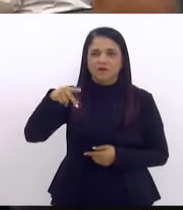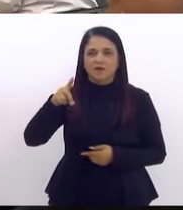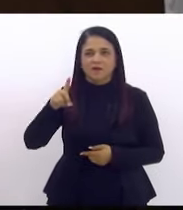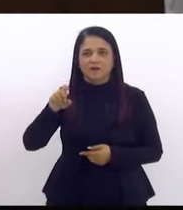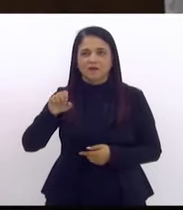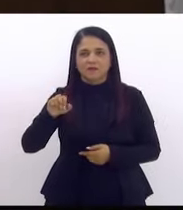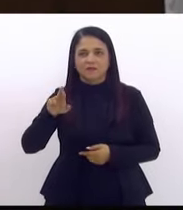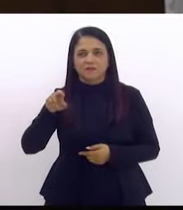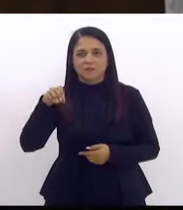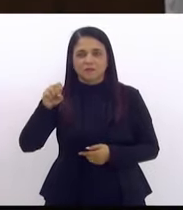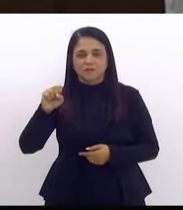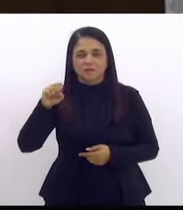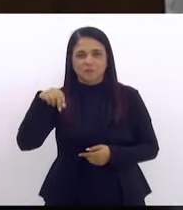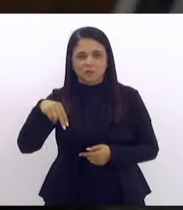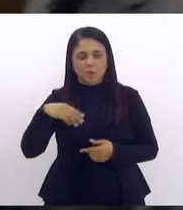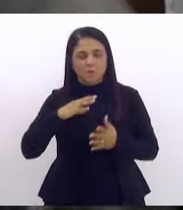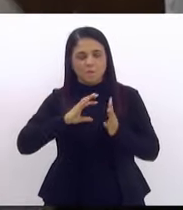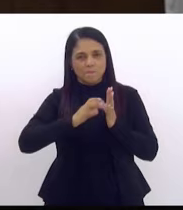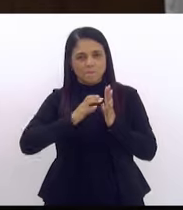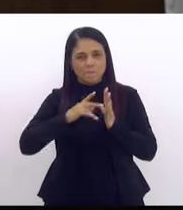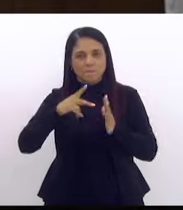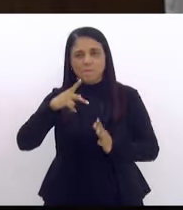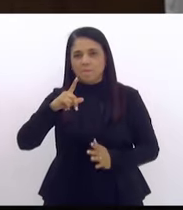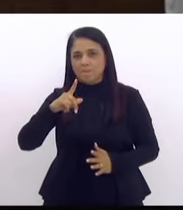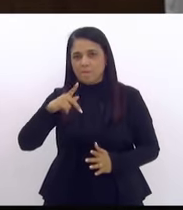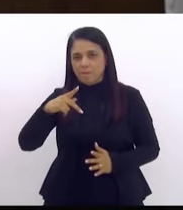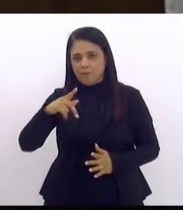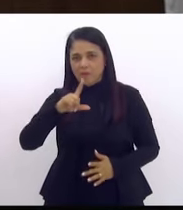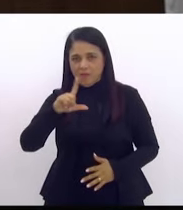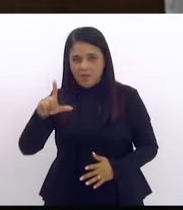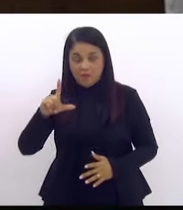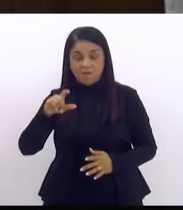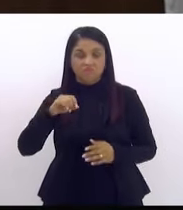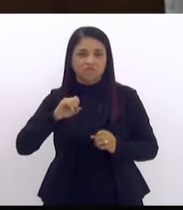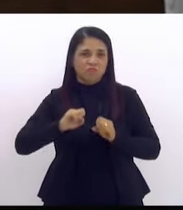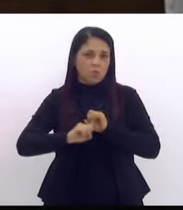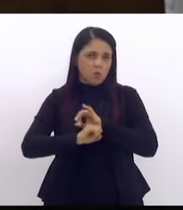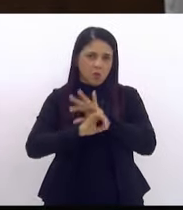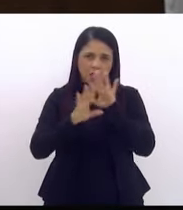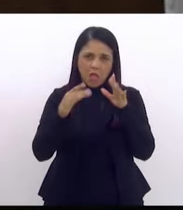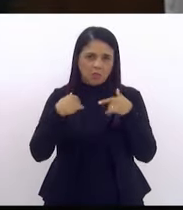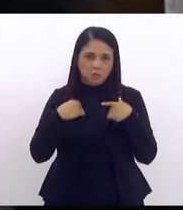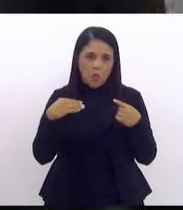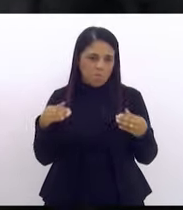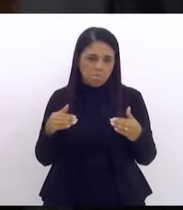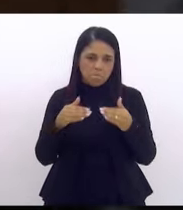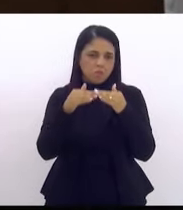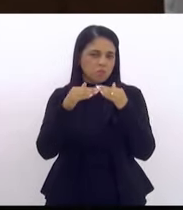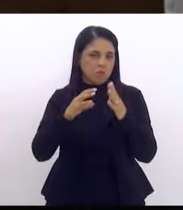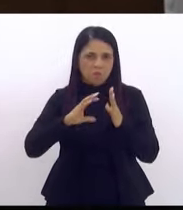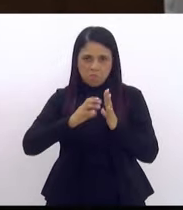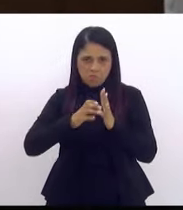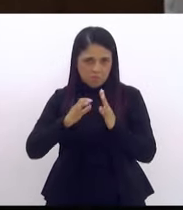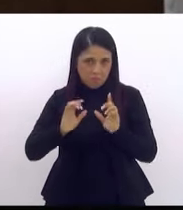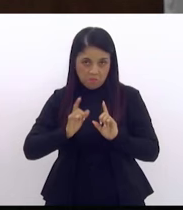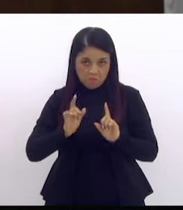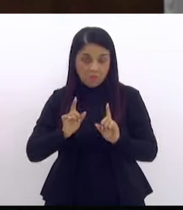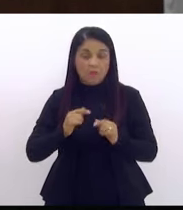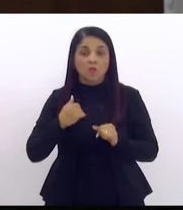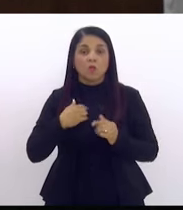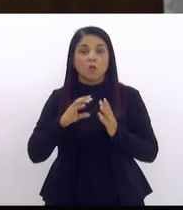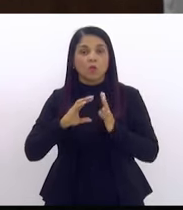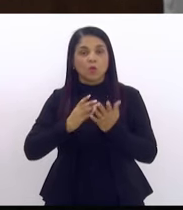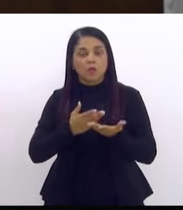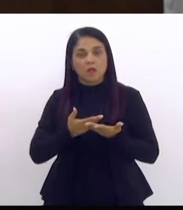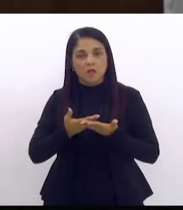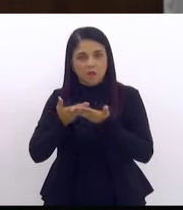caminhamento de caminhamento aqui pela bancada do PL, deixar bem claro que não existe um fechamento de questão com relação à bancada, mas o